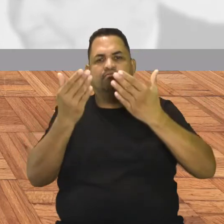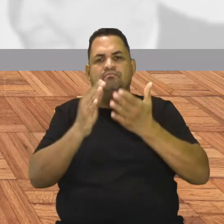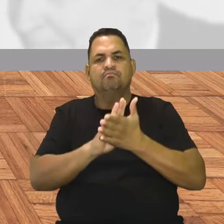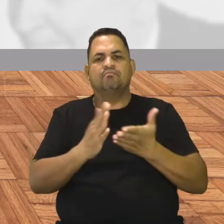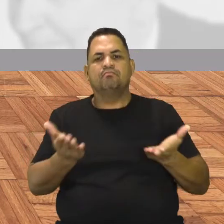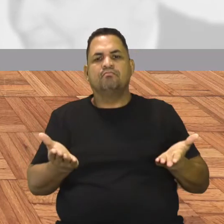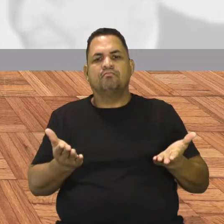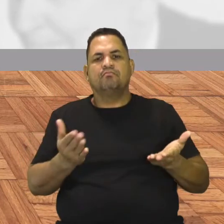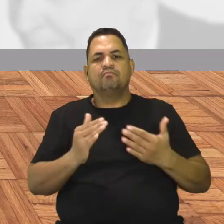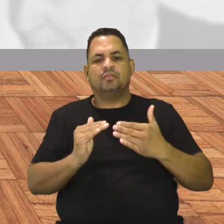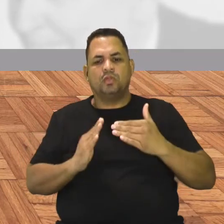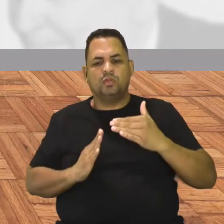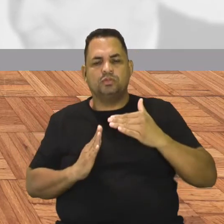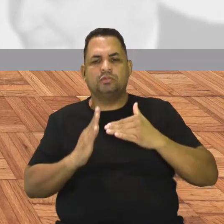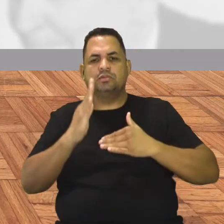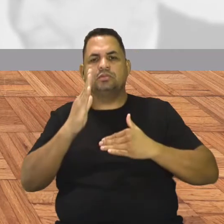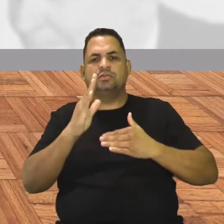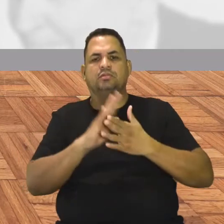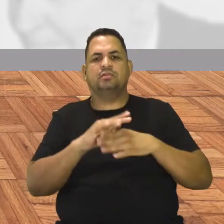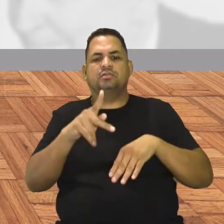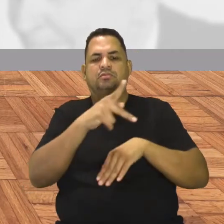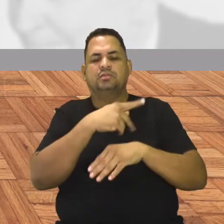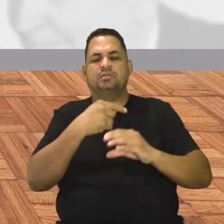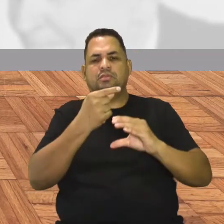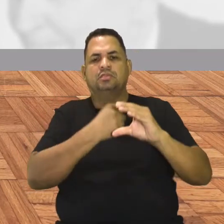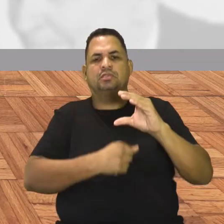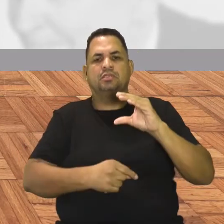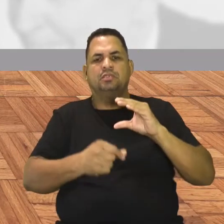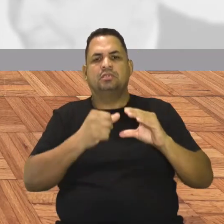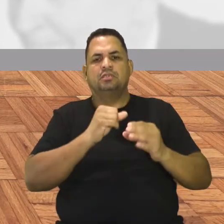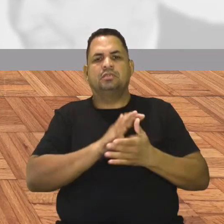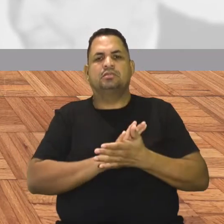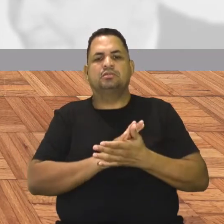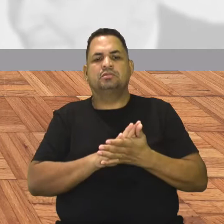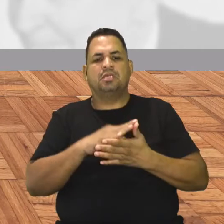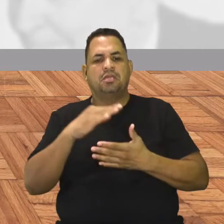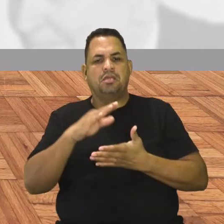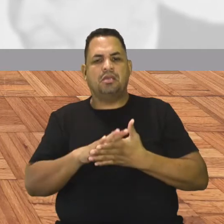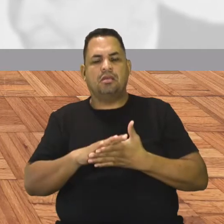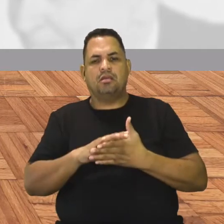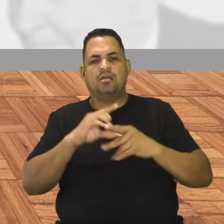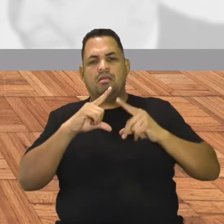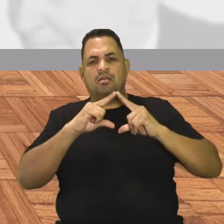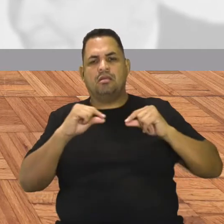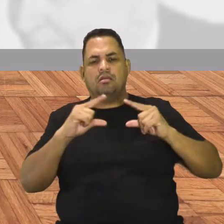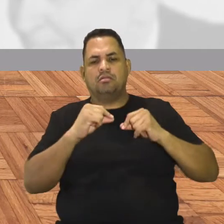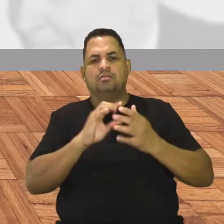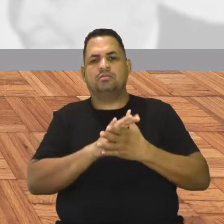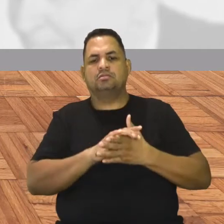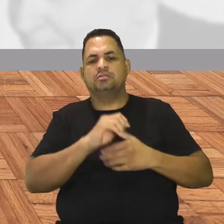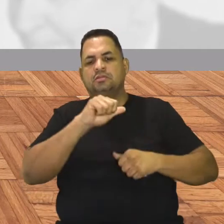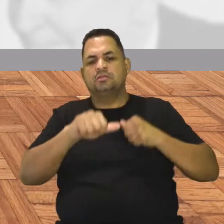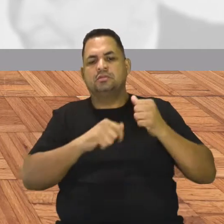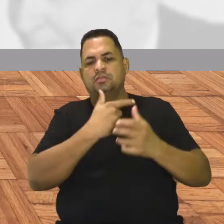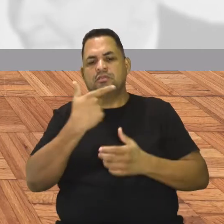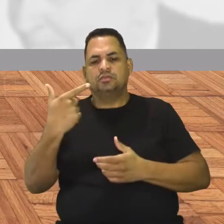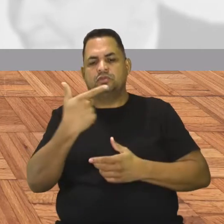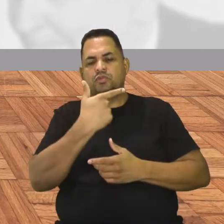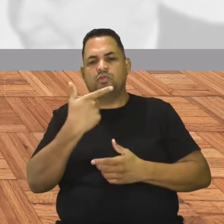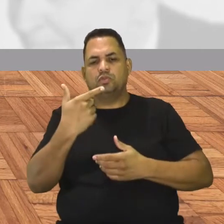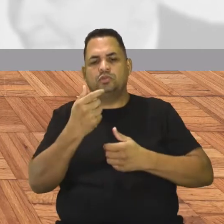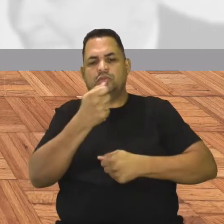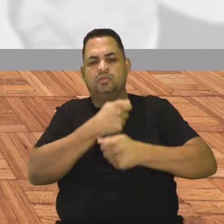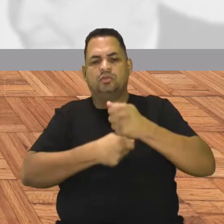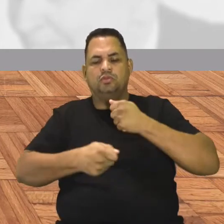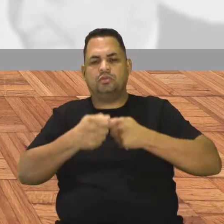que ela passa os países capitalistas, passa o Japão e se torna a segunda economia do mundo